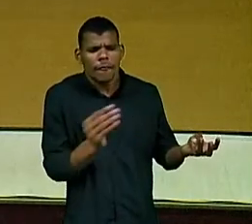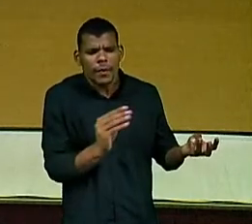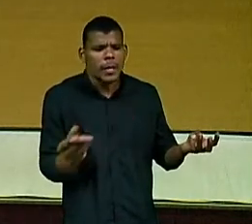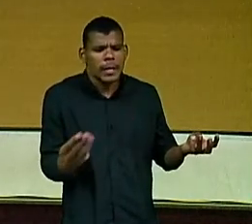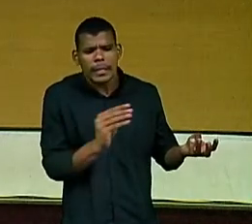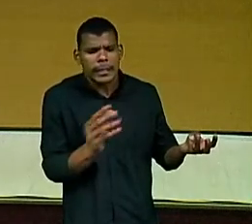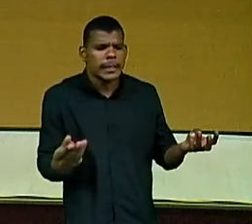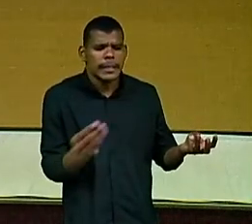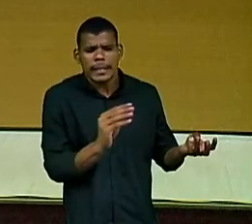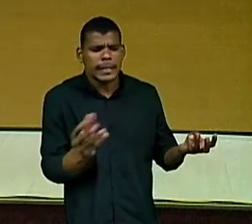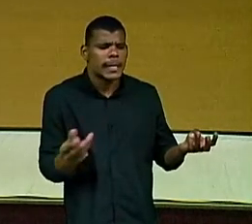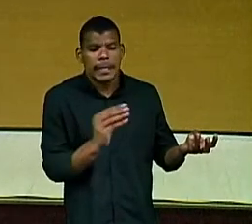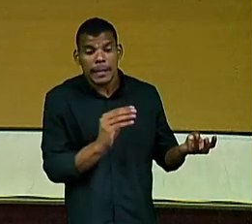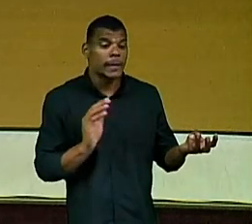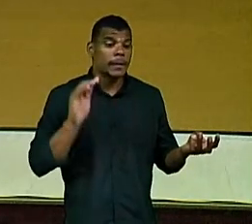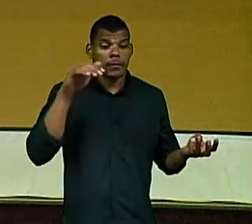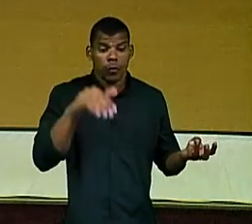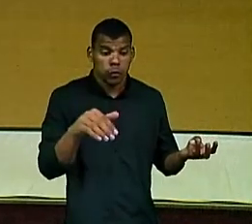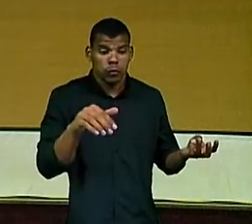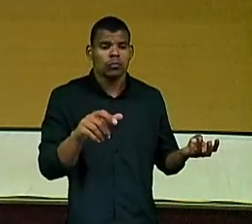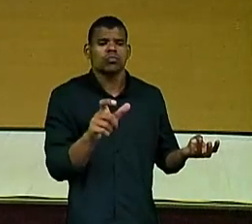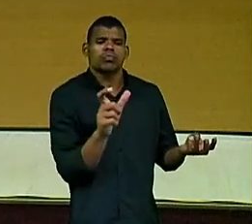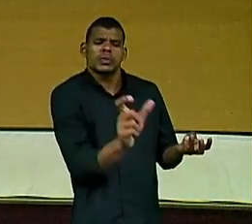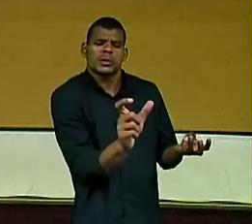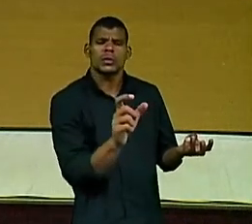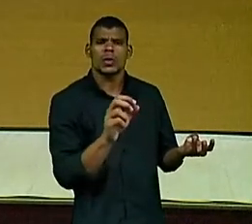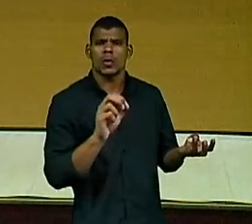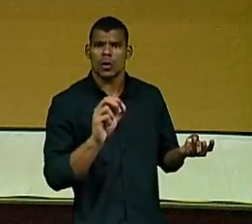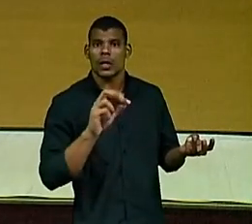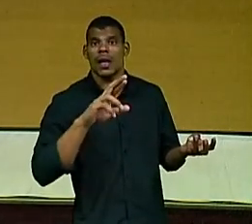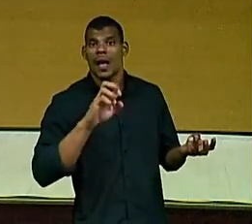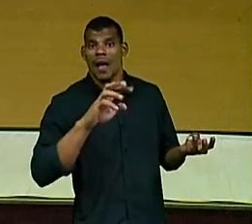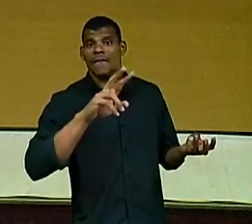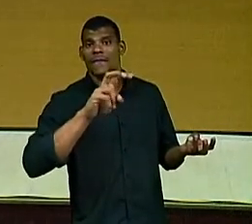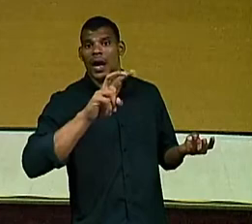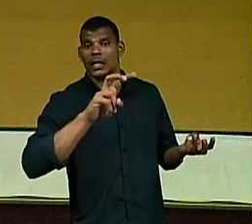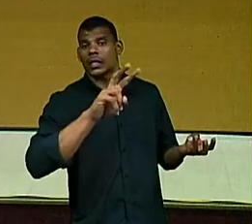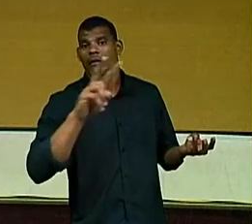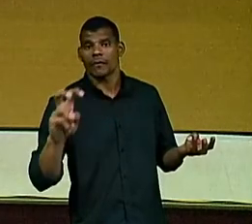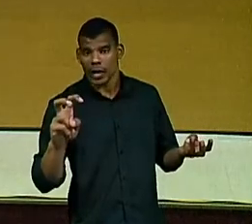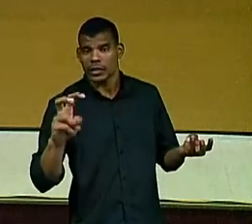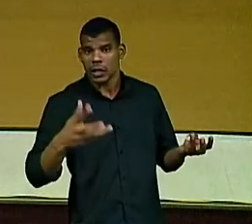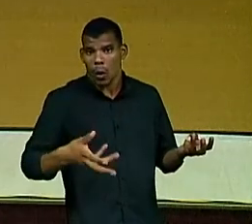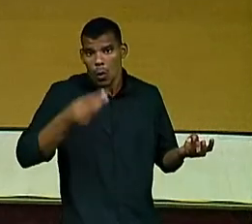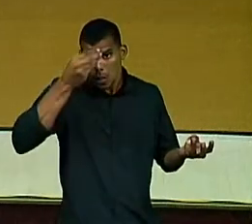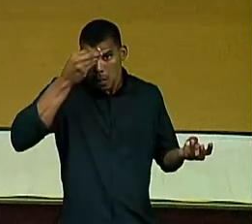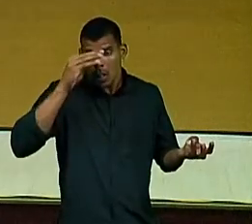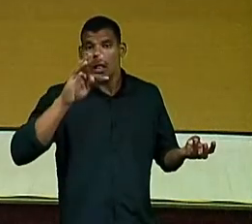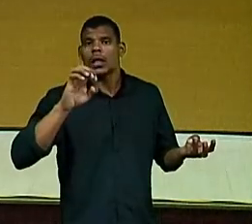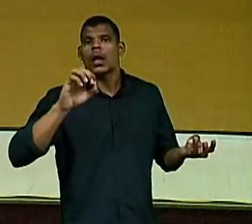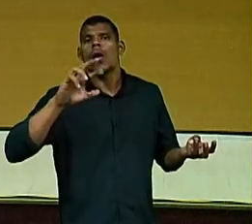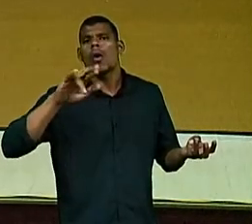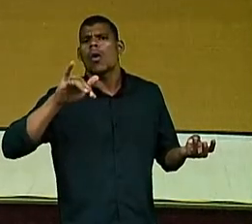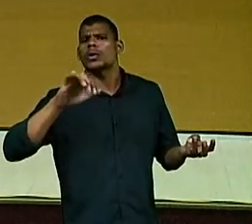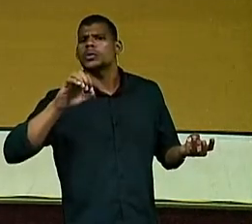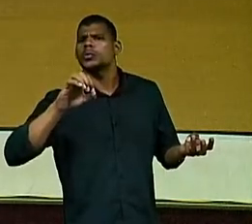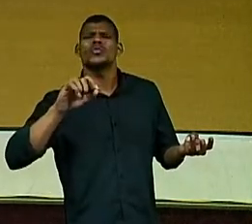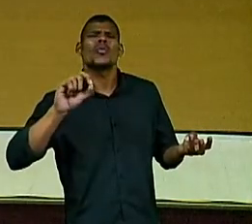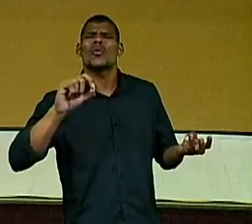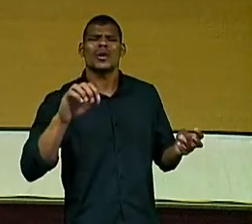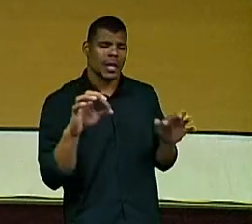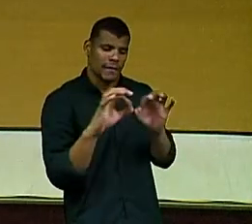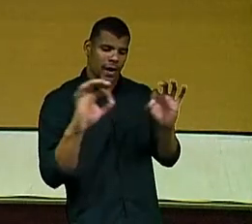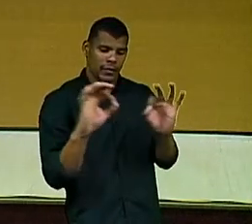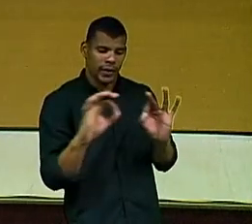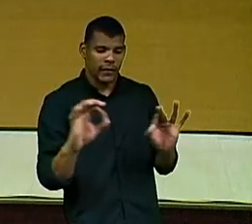conhece aquele tema do teu trabalho e que tu cita outros autores que já trabalharam com aquilo anteriormente